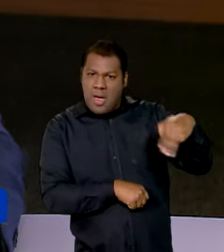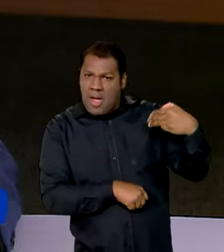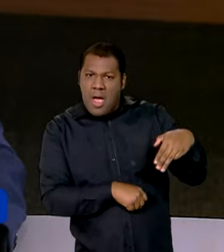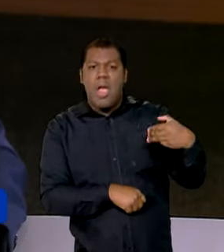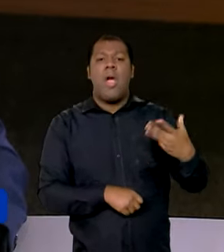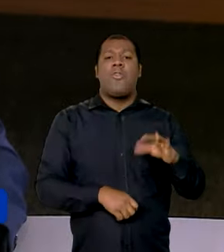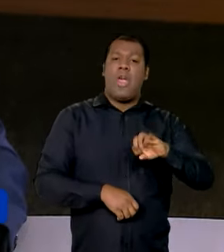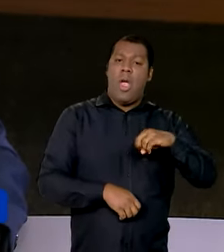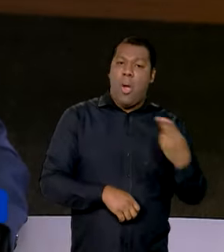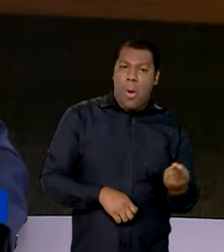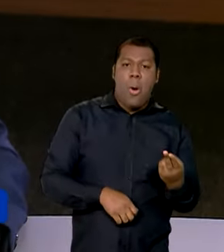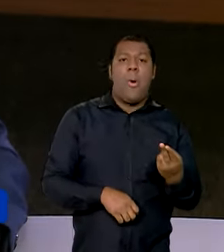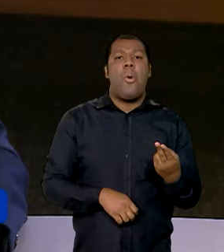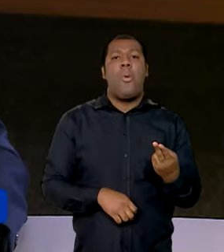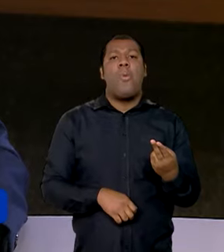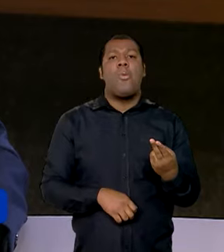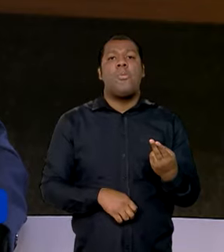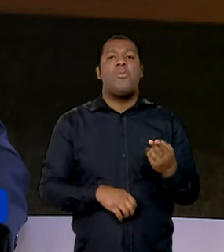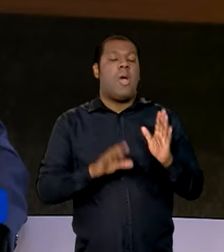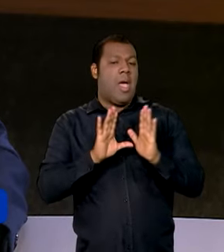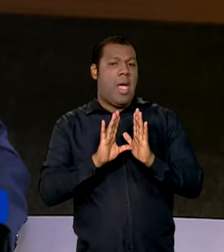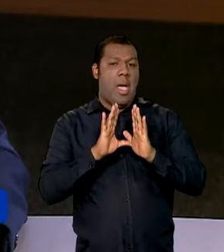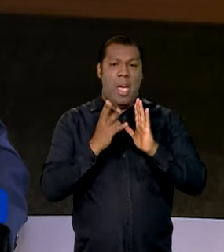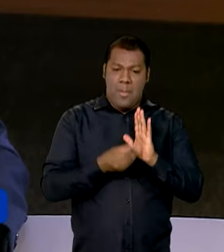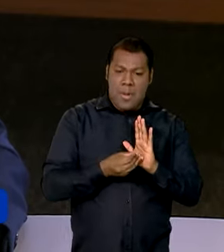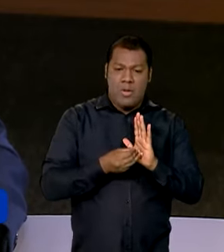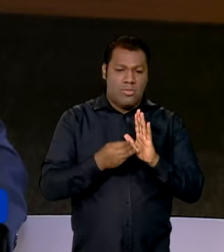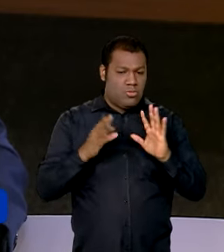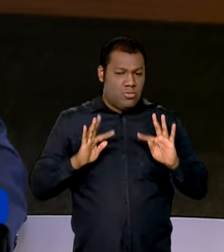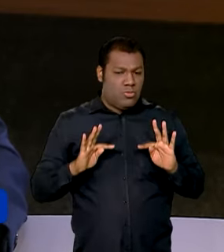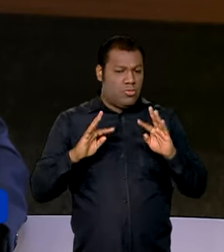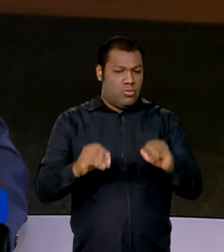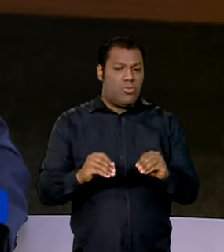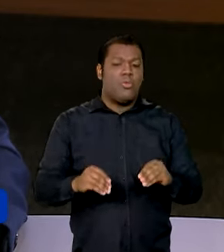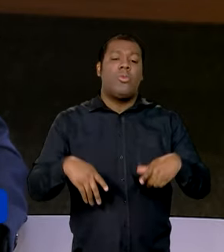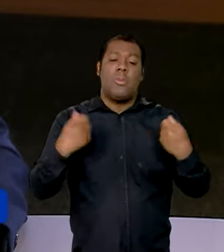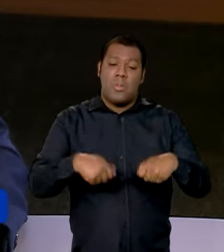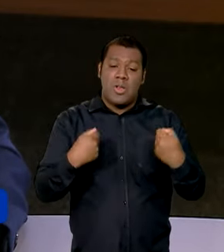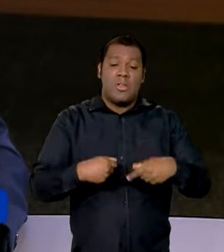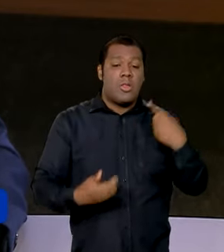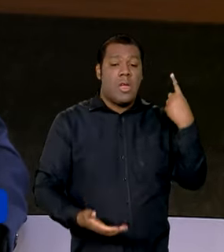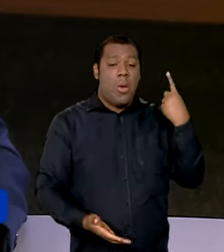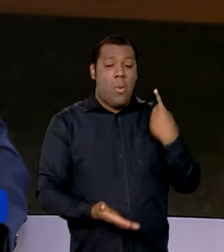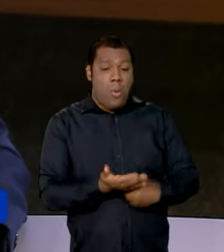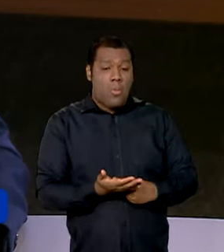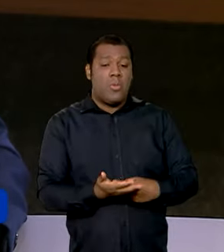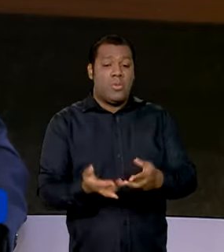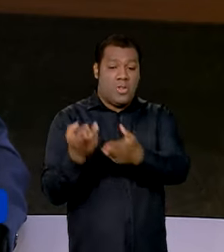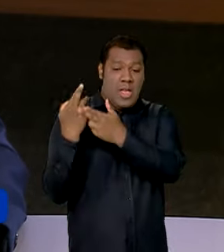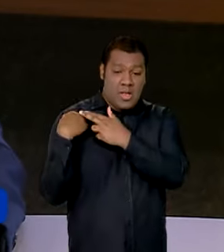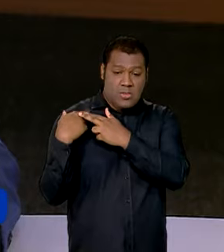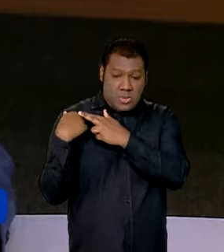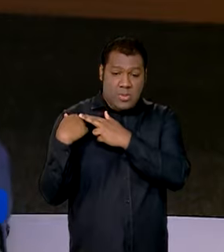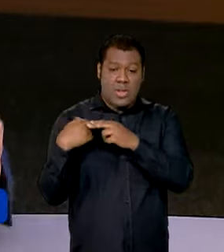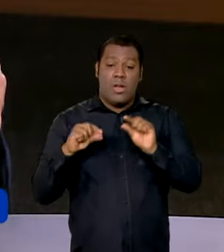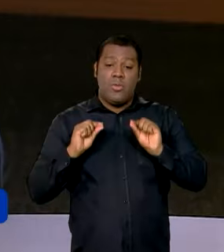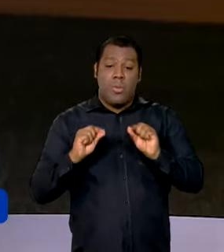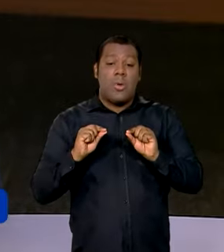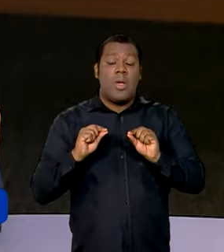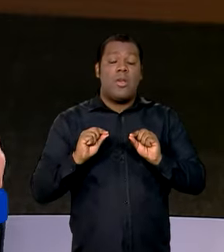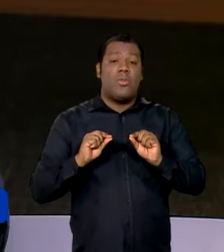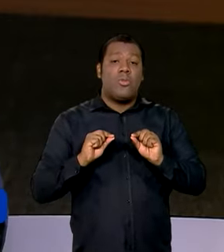amaz nós precisamos ter coerência com a o compromisso de diminuir emissões segundo